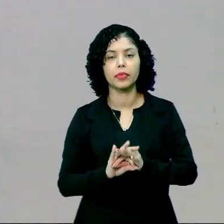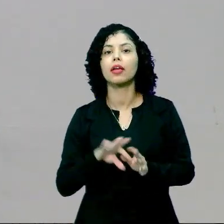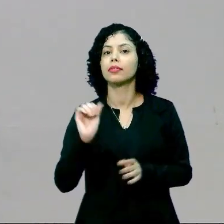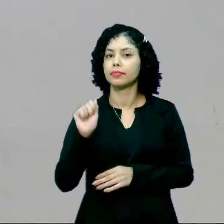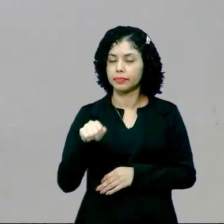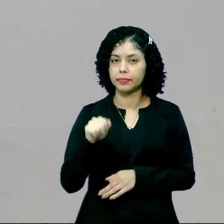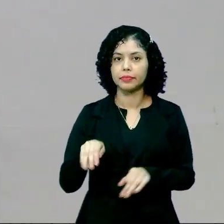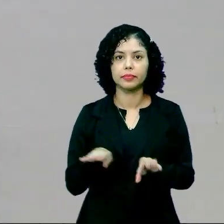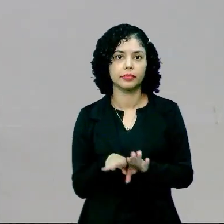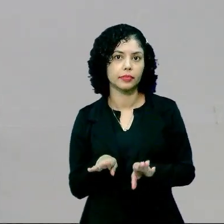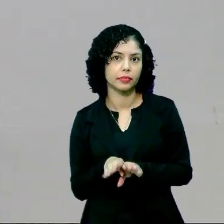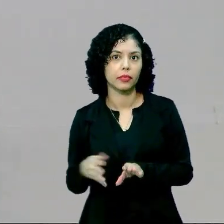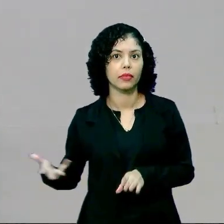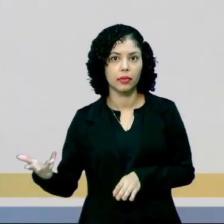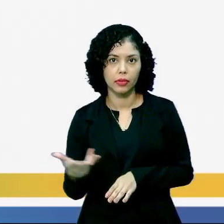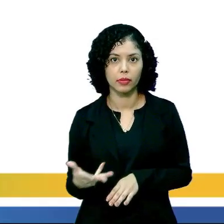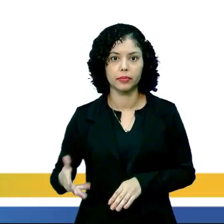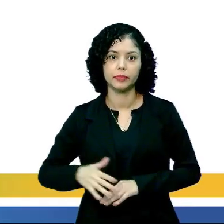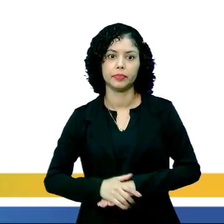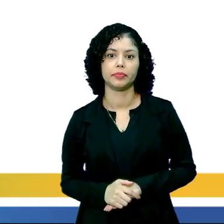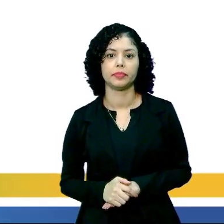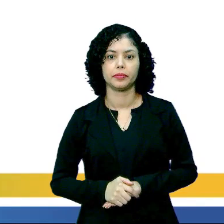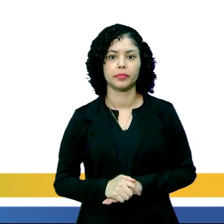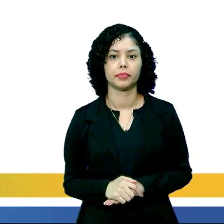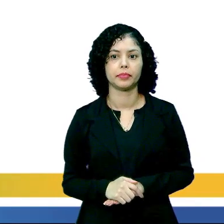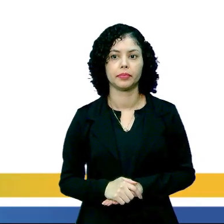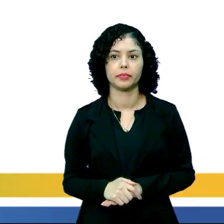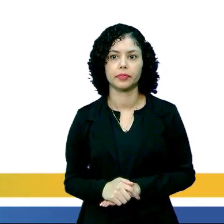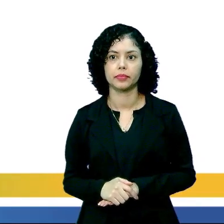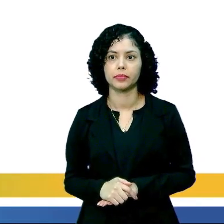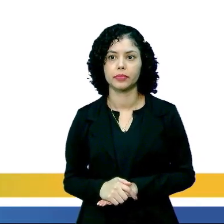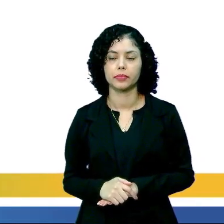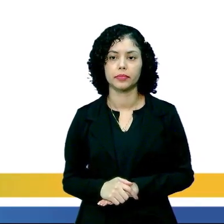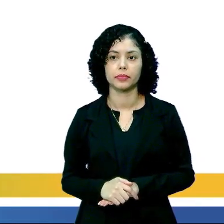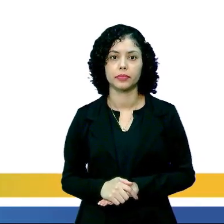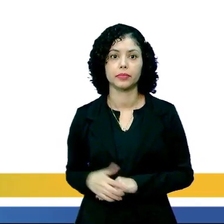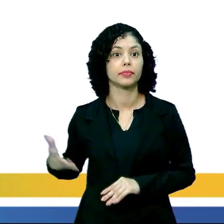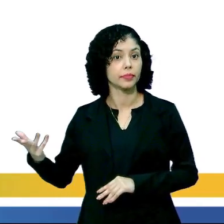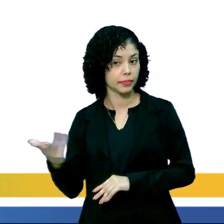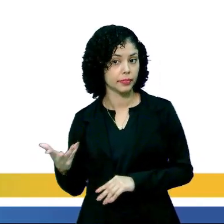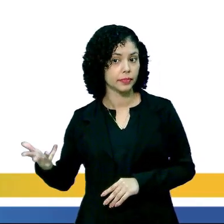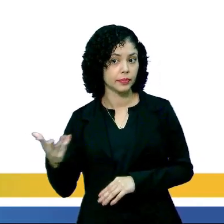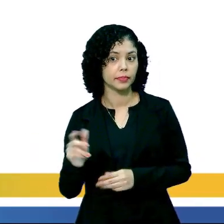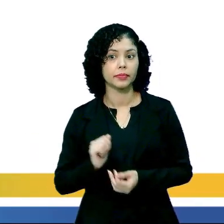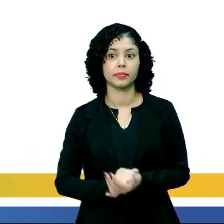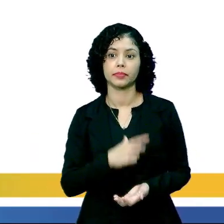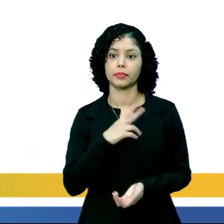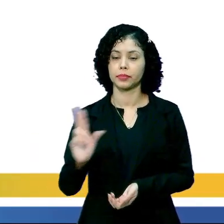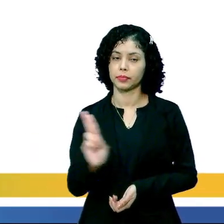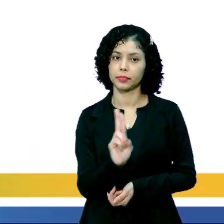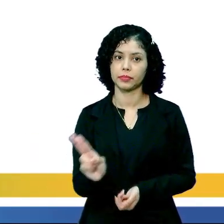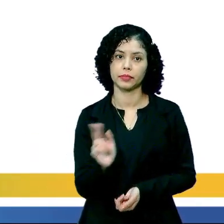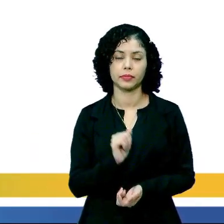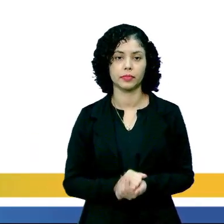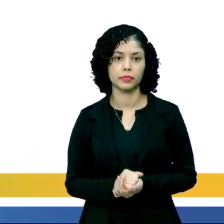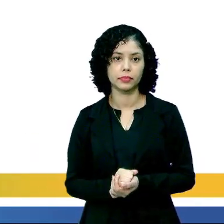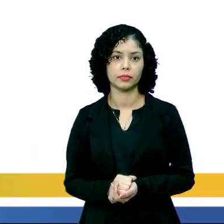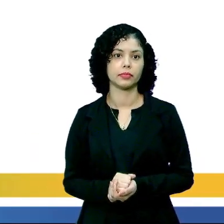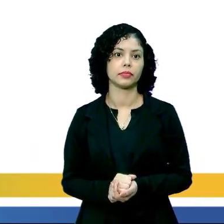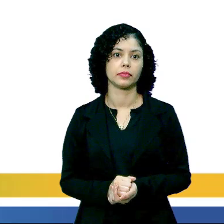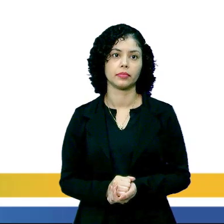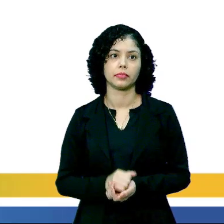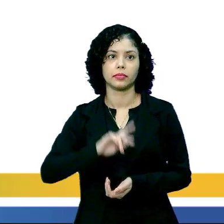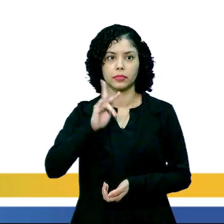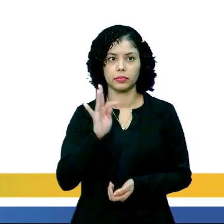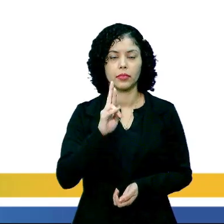aí sim nós teremos uma base Olha só continua essas bases Elas têm uma nomenclatura muito tranquila é só